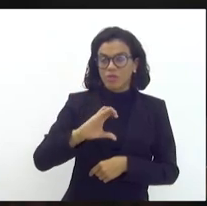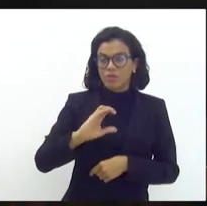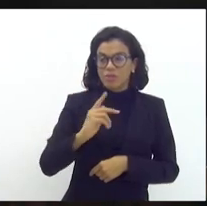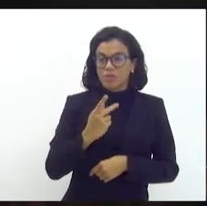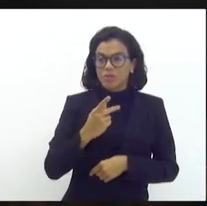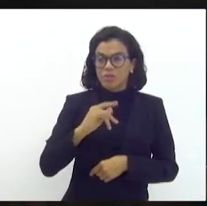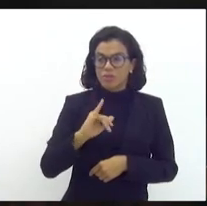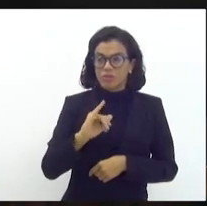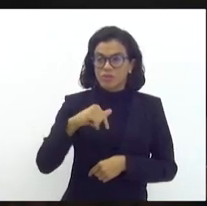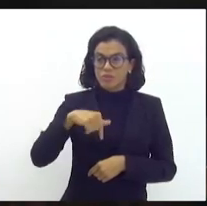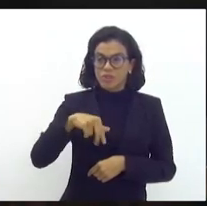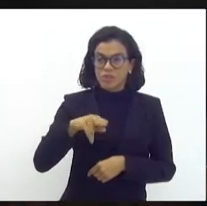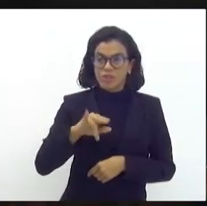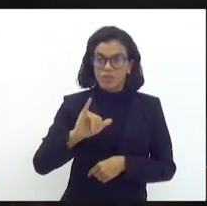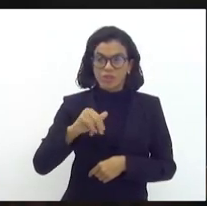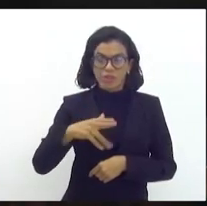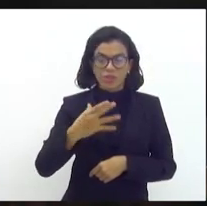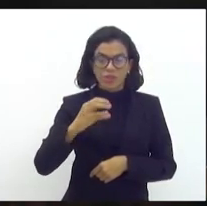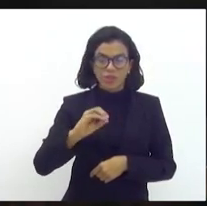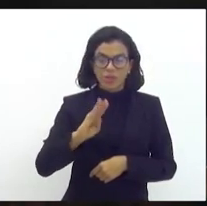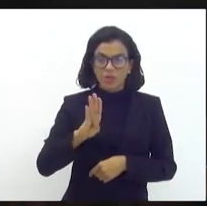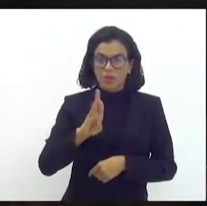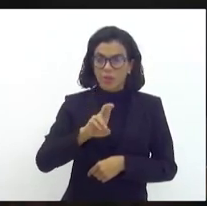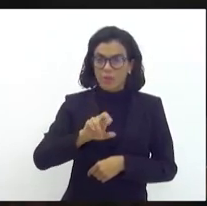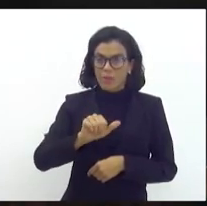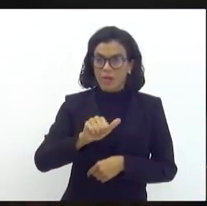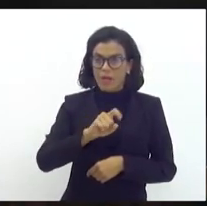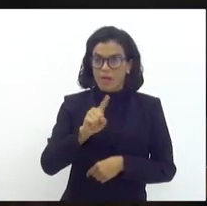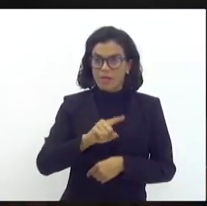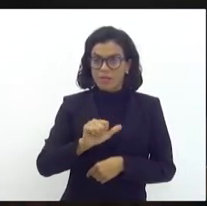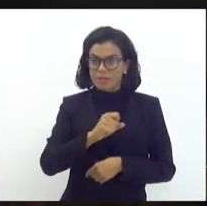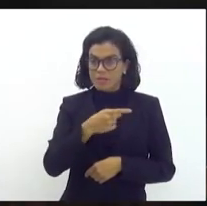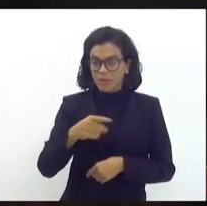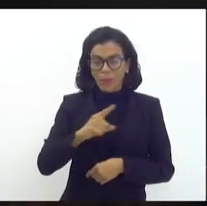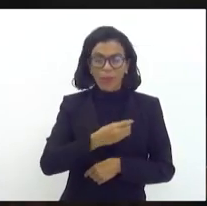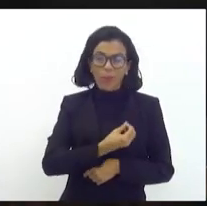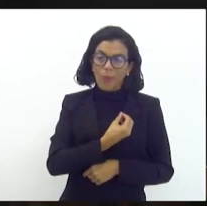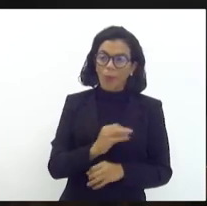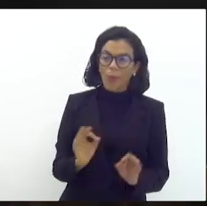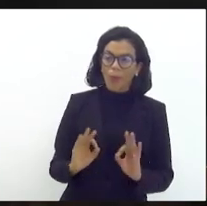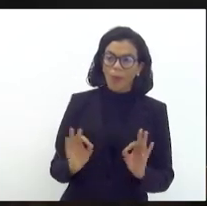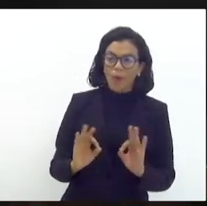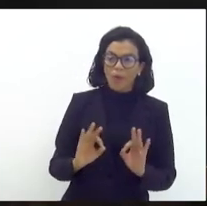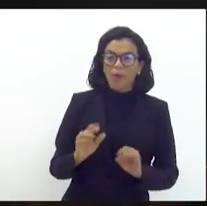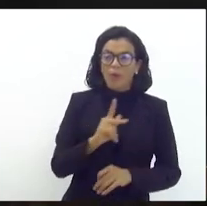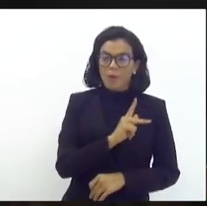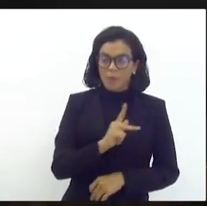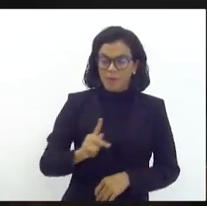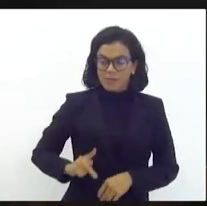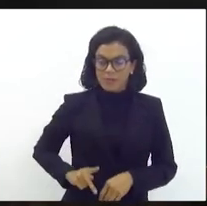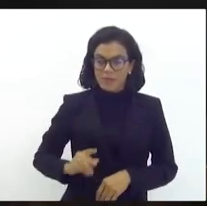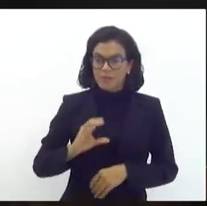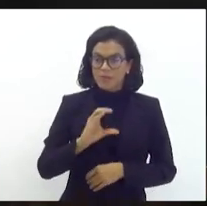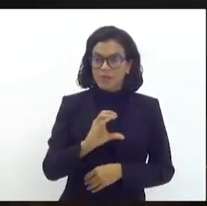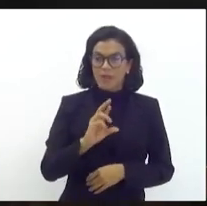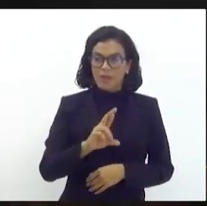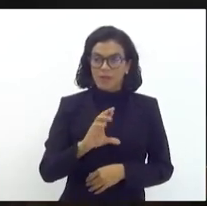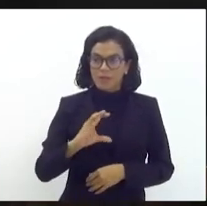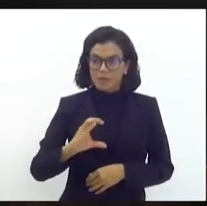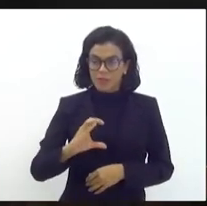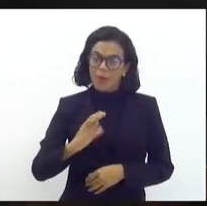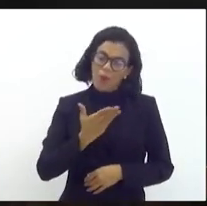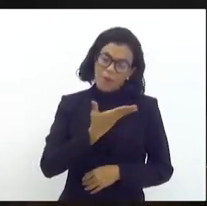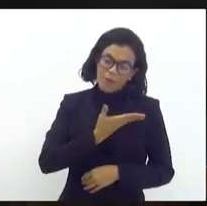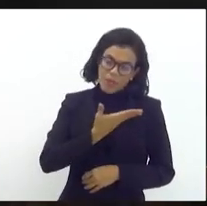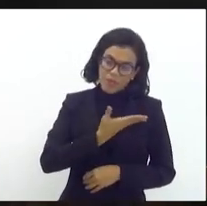infelizmente não vai poder se fazer presente hoje e bem como é o presidente do CRC também sabia que é um amigo